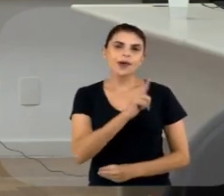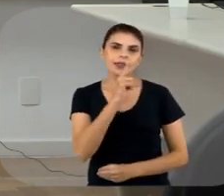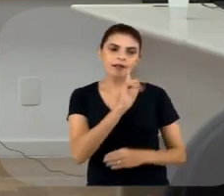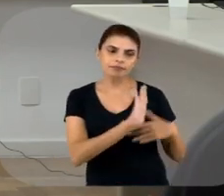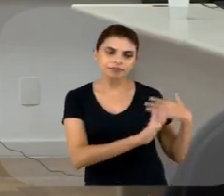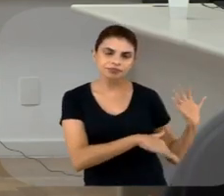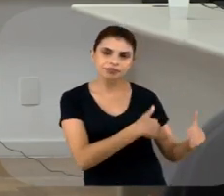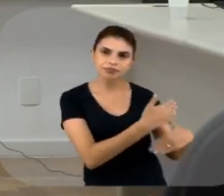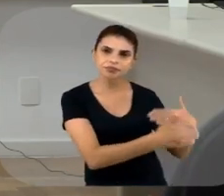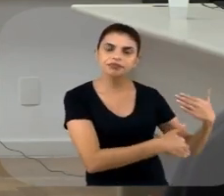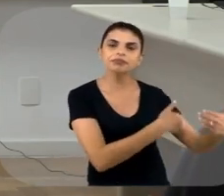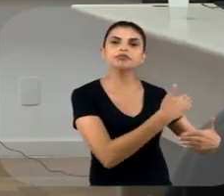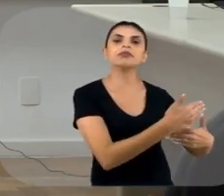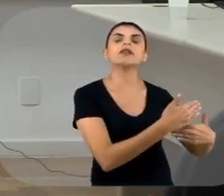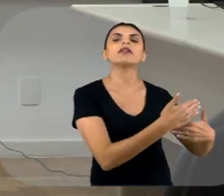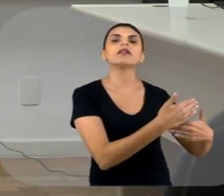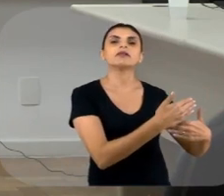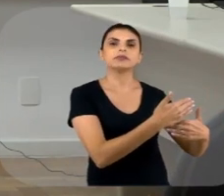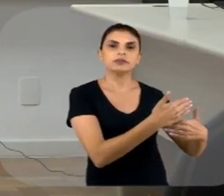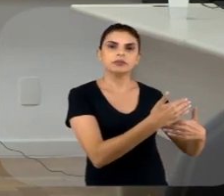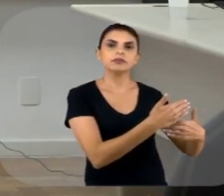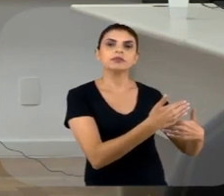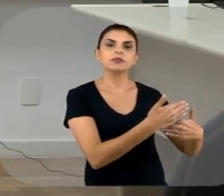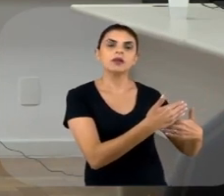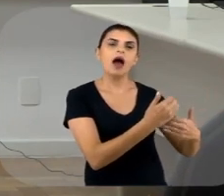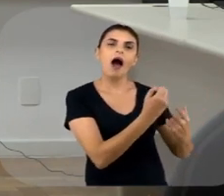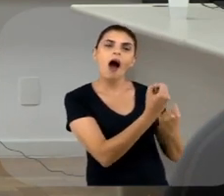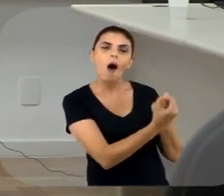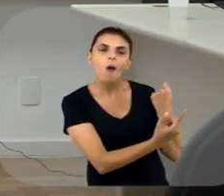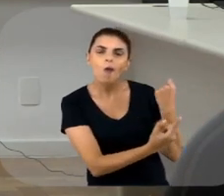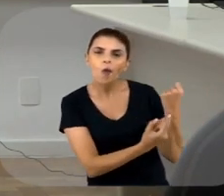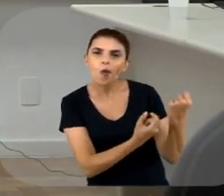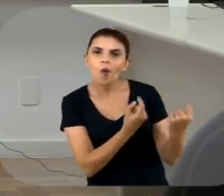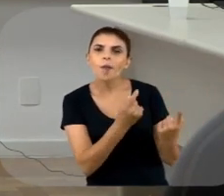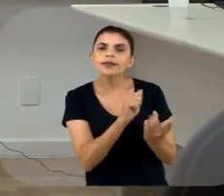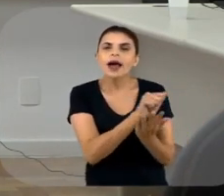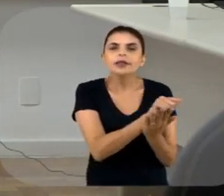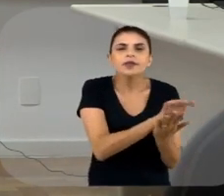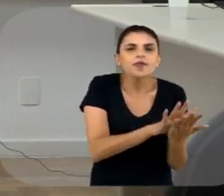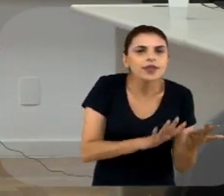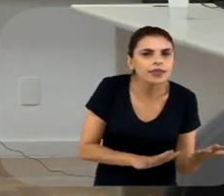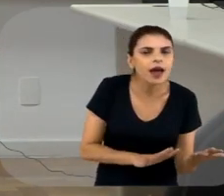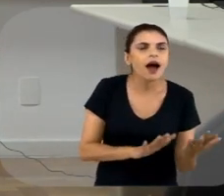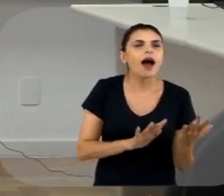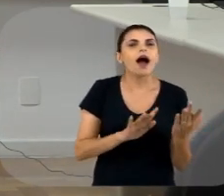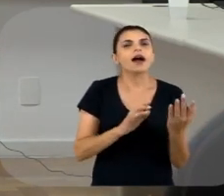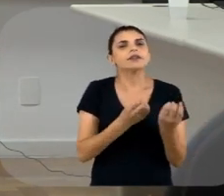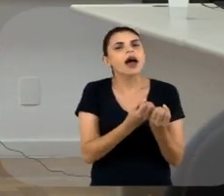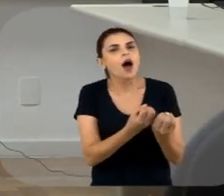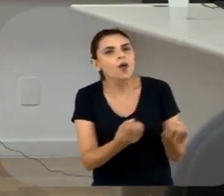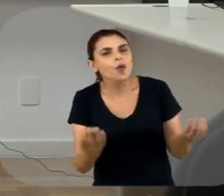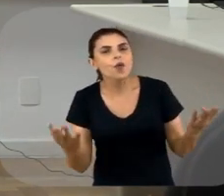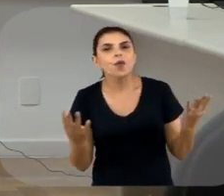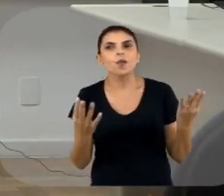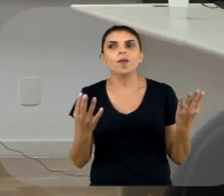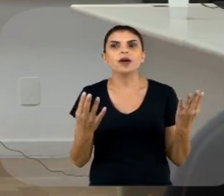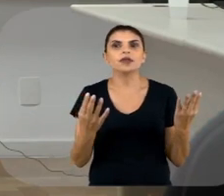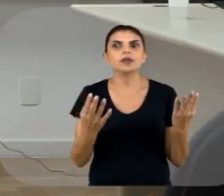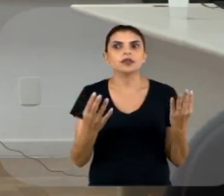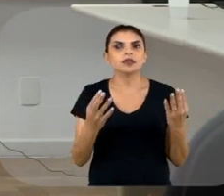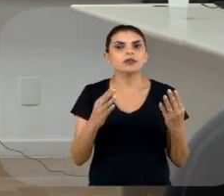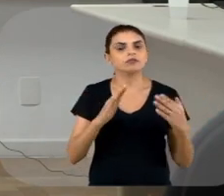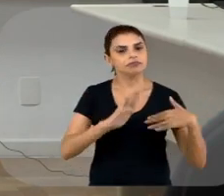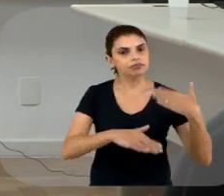consegue ir caminhando com algumas atividades, algumas ações da oferta